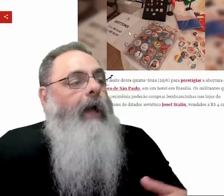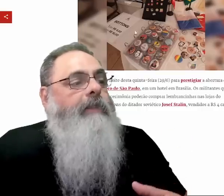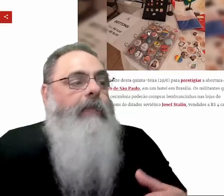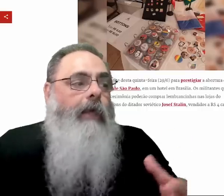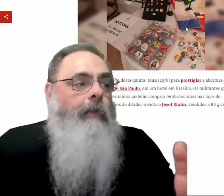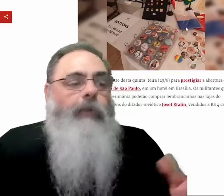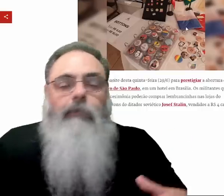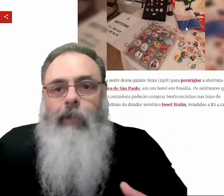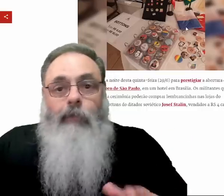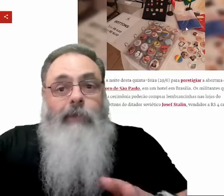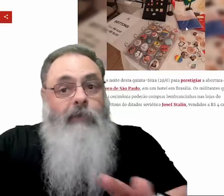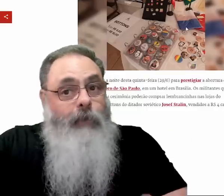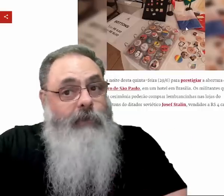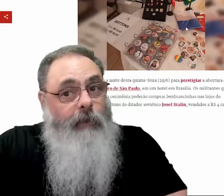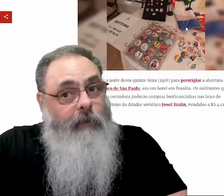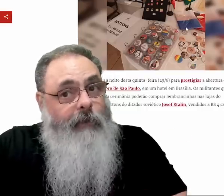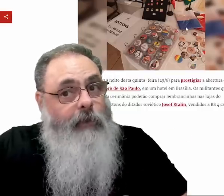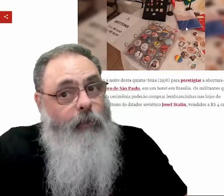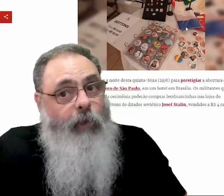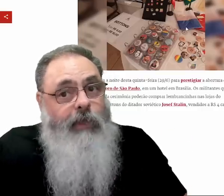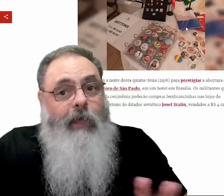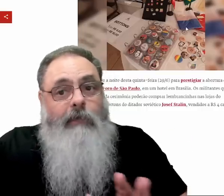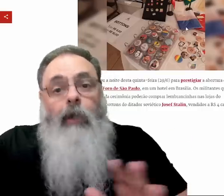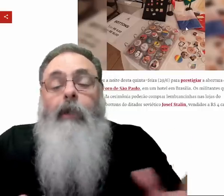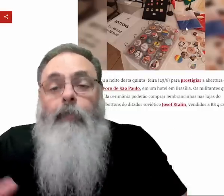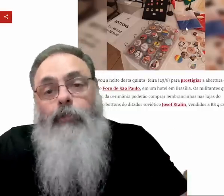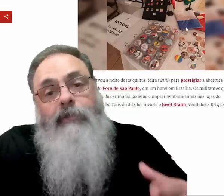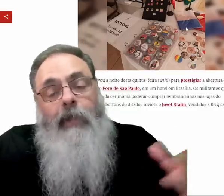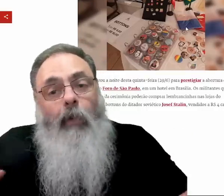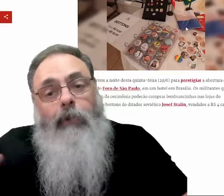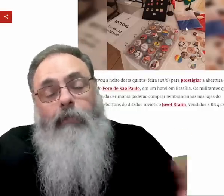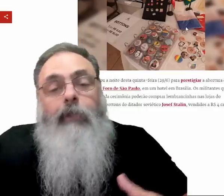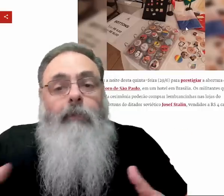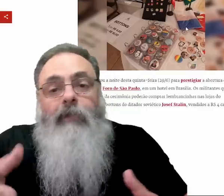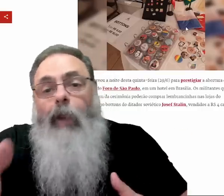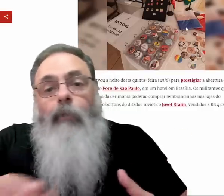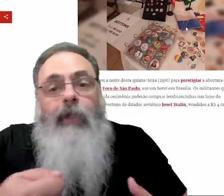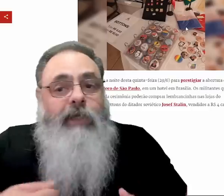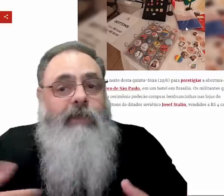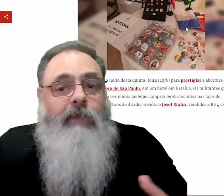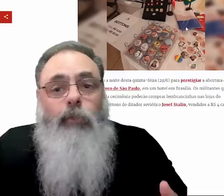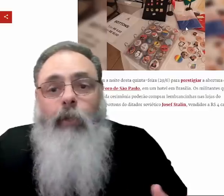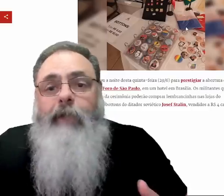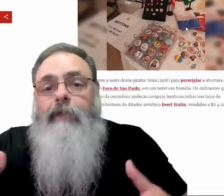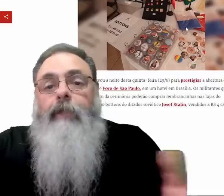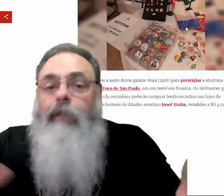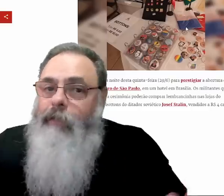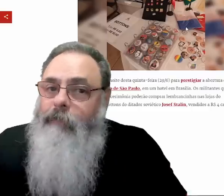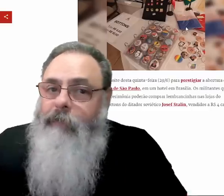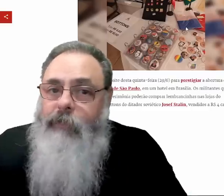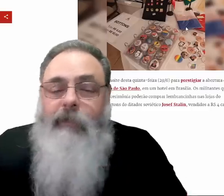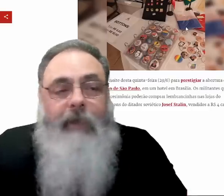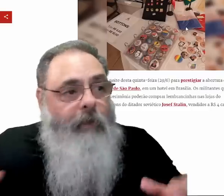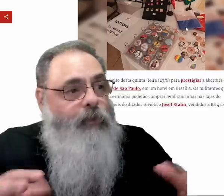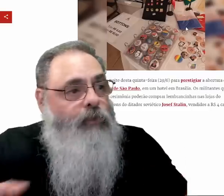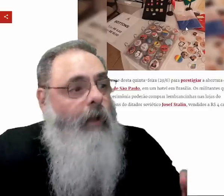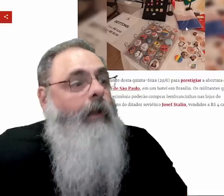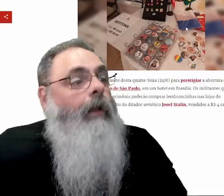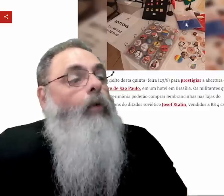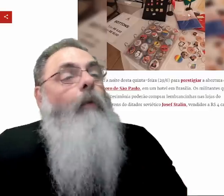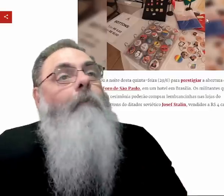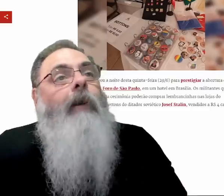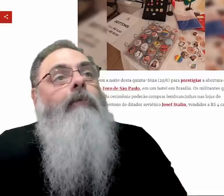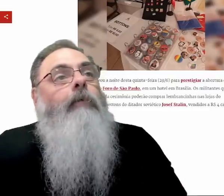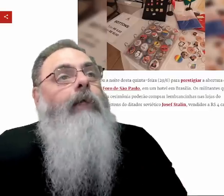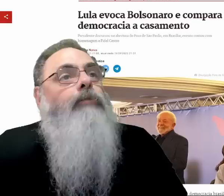quatro reais caramba não tem não é distribuição não tá você não pode chegar lá pô tô sem botum aqui me dá um aí já que você tem dois né não não tem isso lá não é só